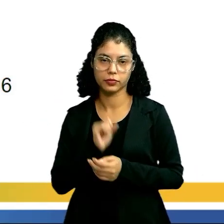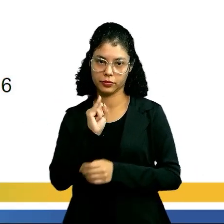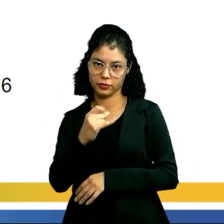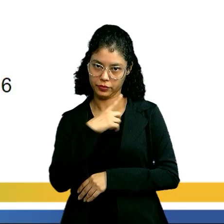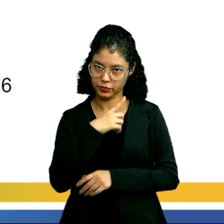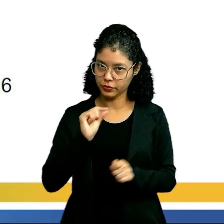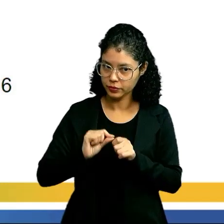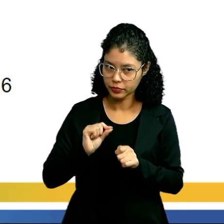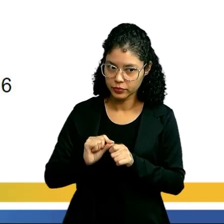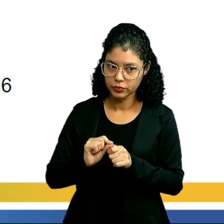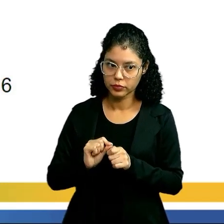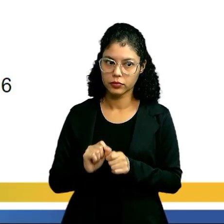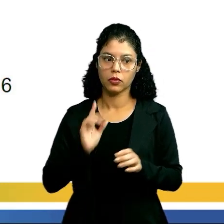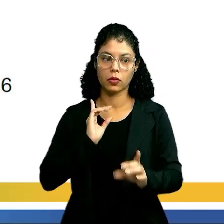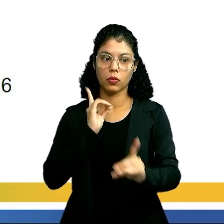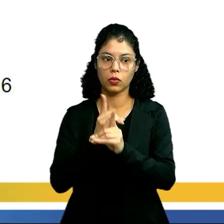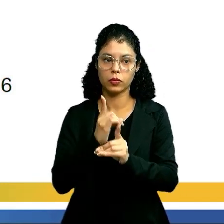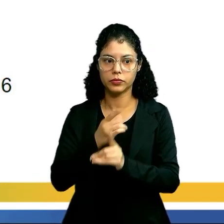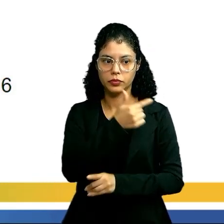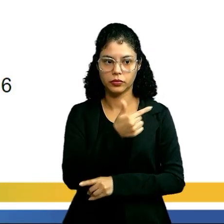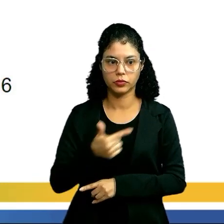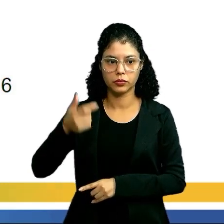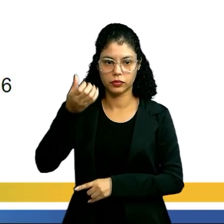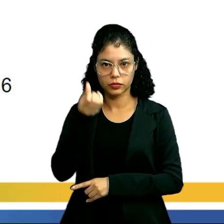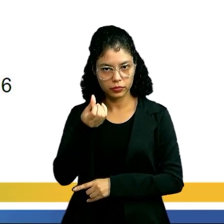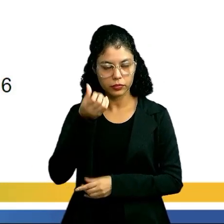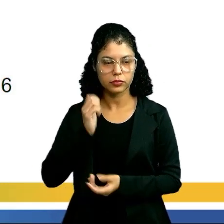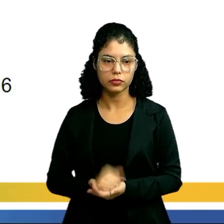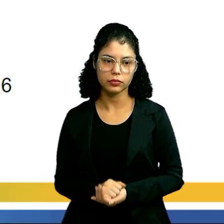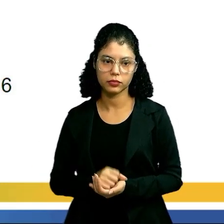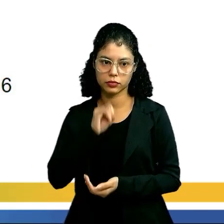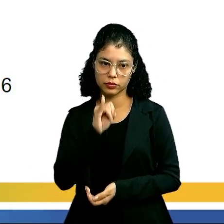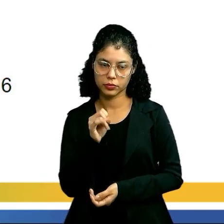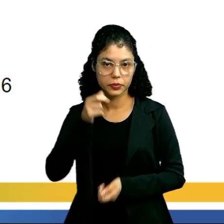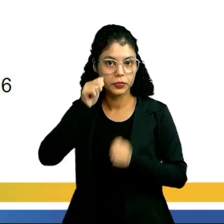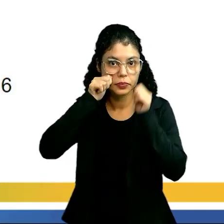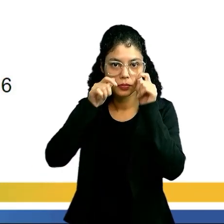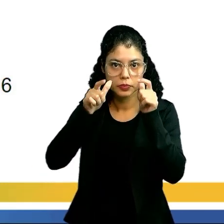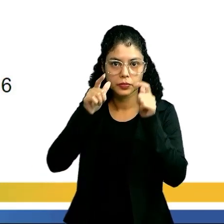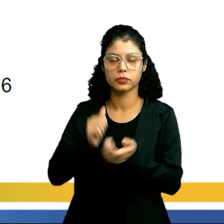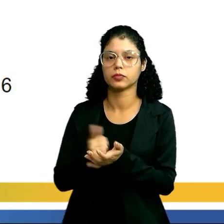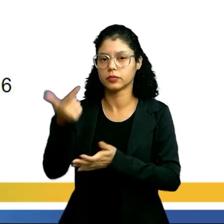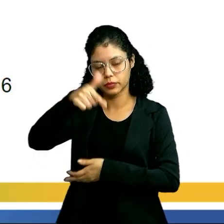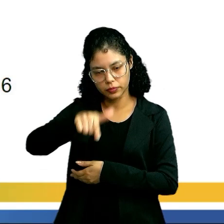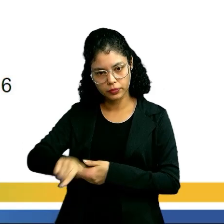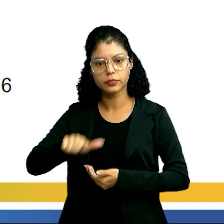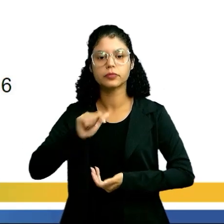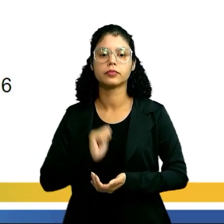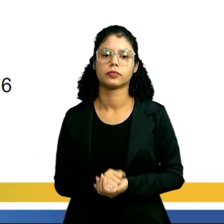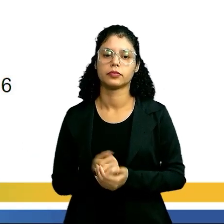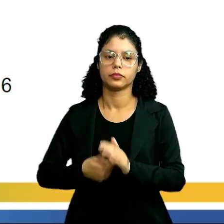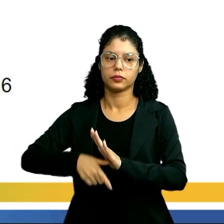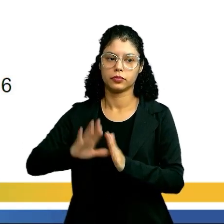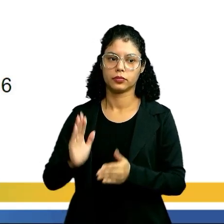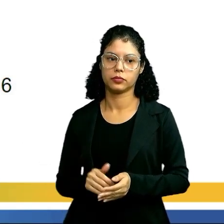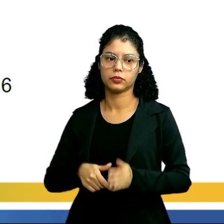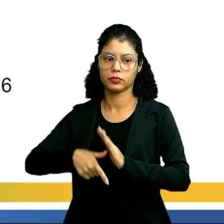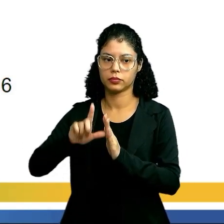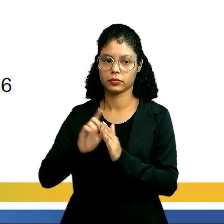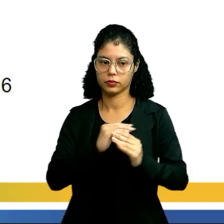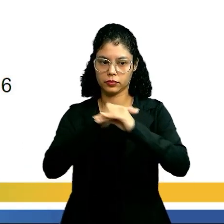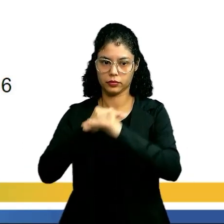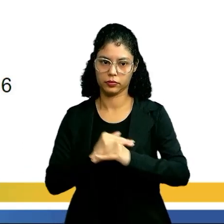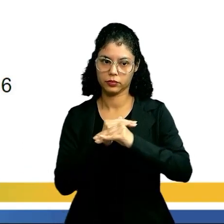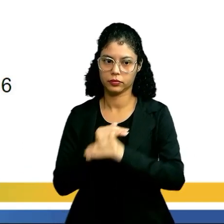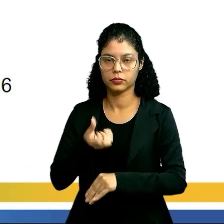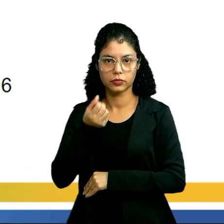isso, 64 eu vou encontrar 2 elevado a sexta. Se você prestar atenção, repete o termo que está antes da igualdade e